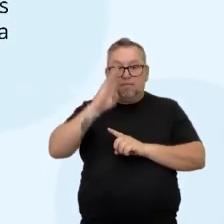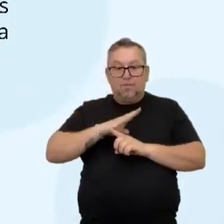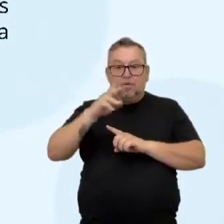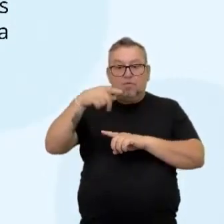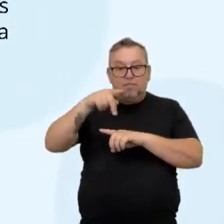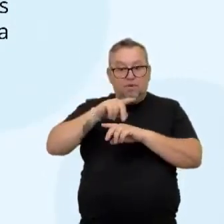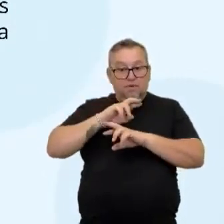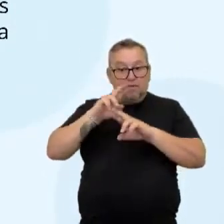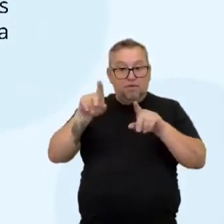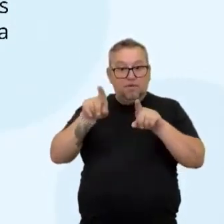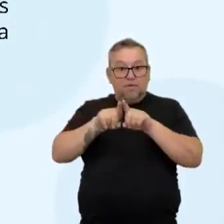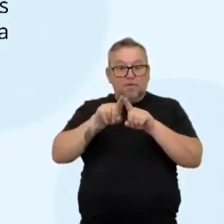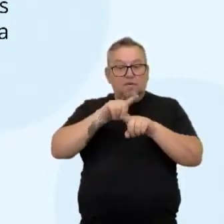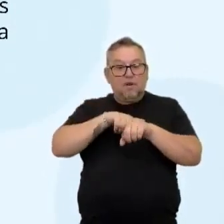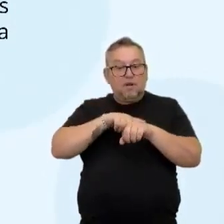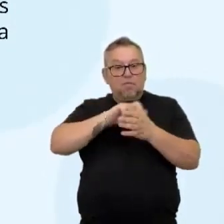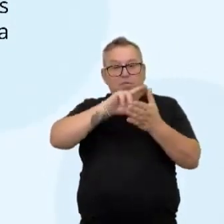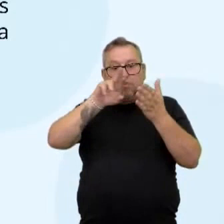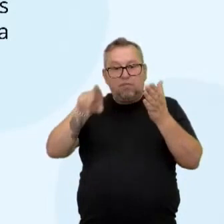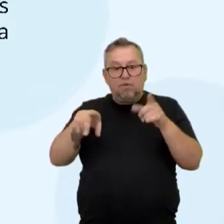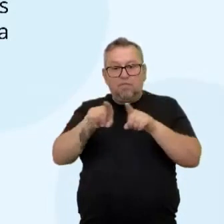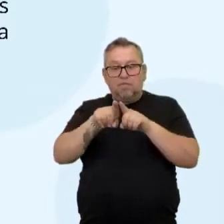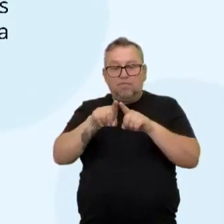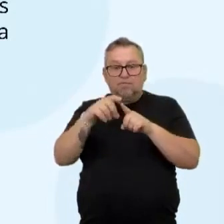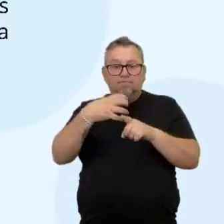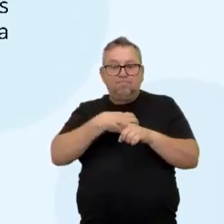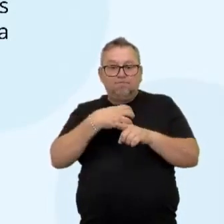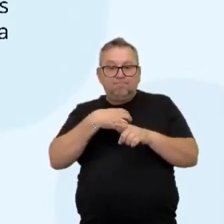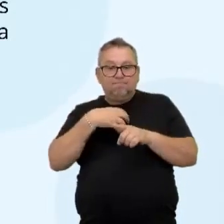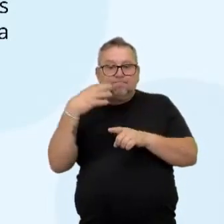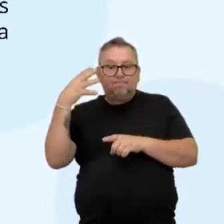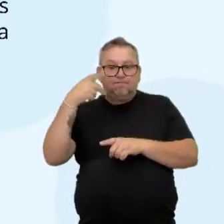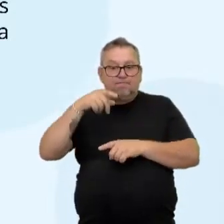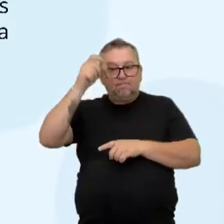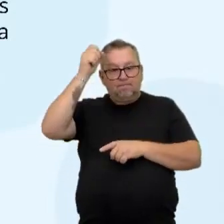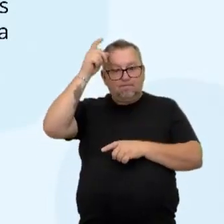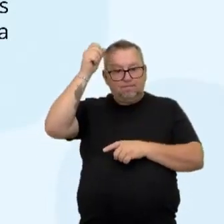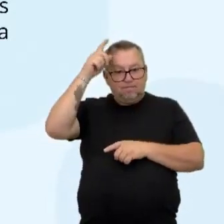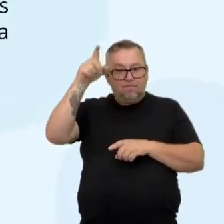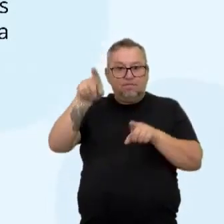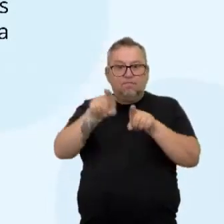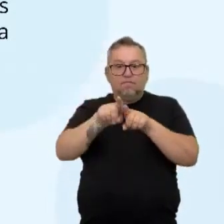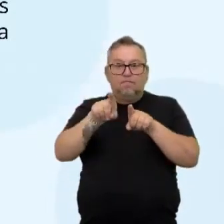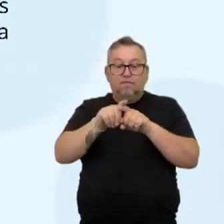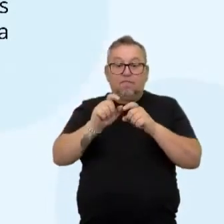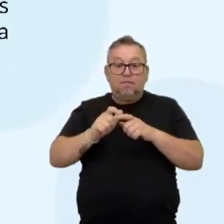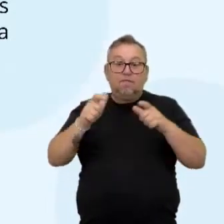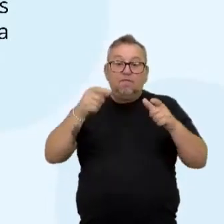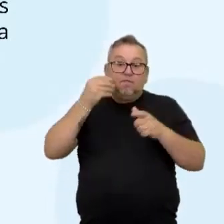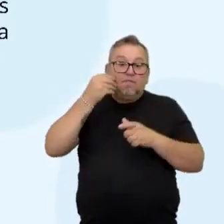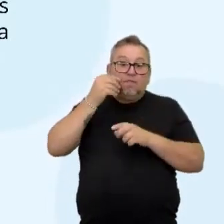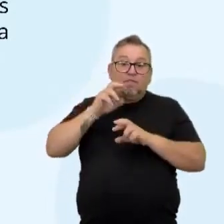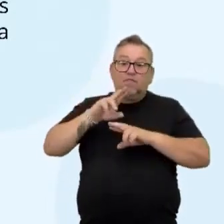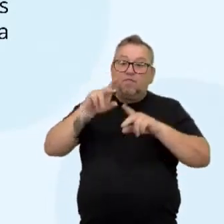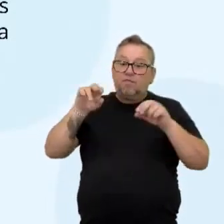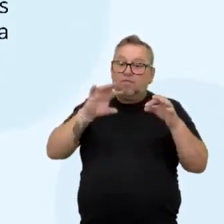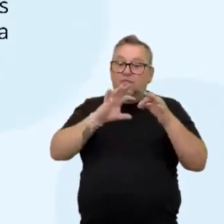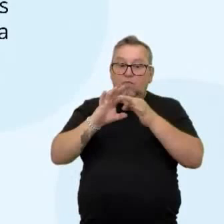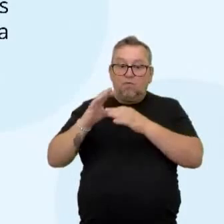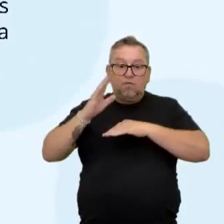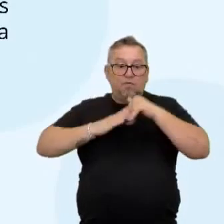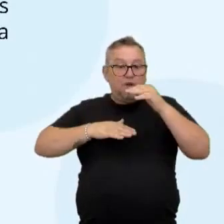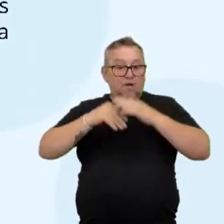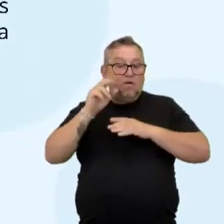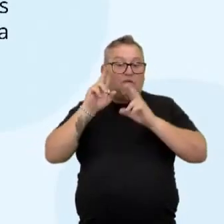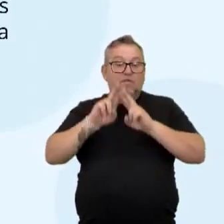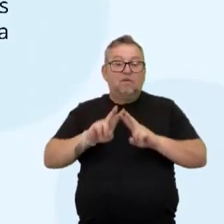brasileiros e estrangeiros de diferentes épocas e em diferentes matrizes estéticas e culturais, de modo a ampliar a experiência com diferentes